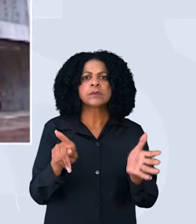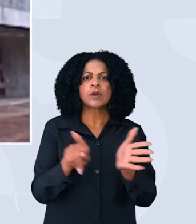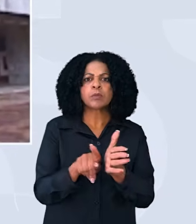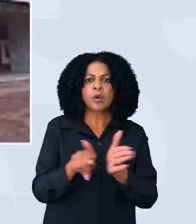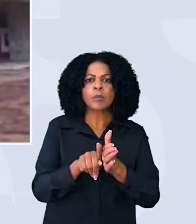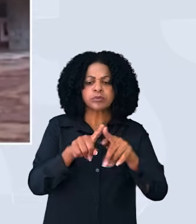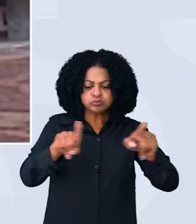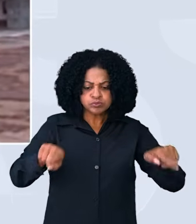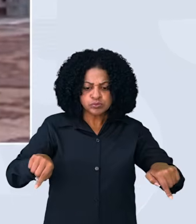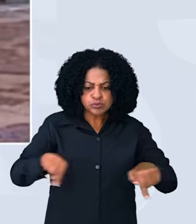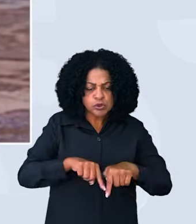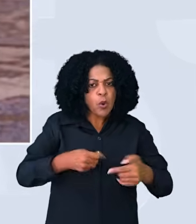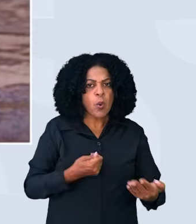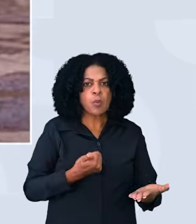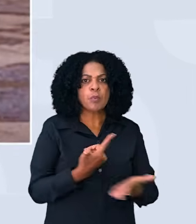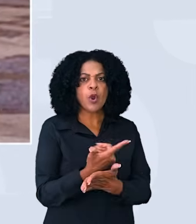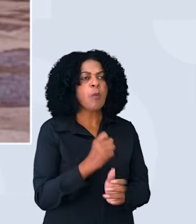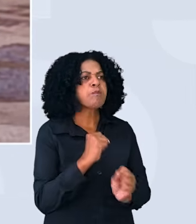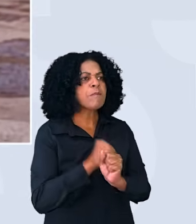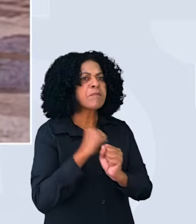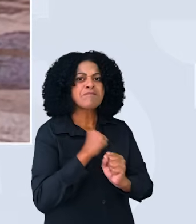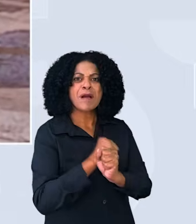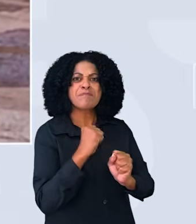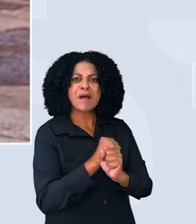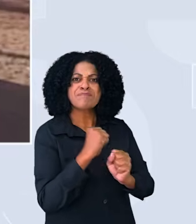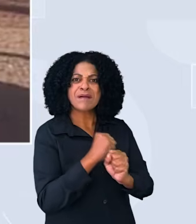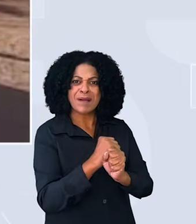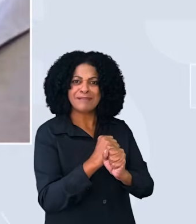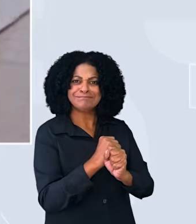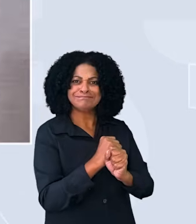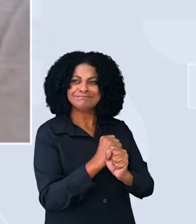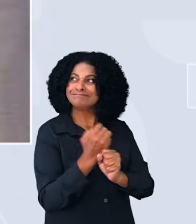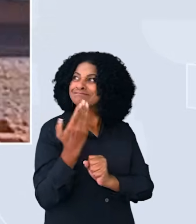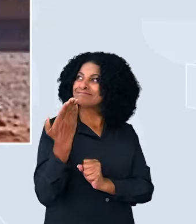solicitação de um terreno para a construção da nova casa.